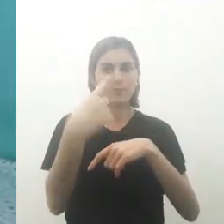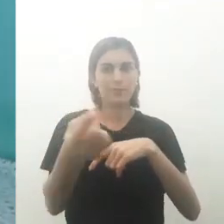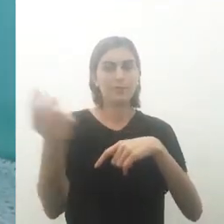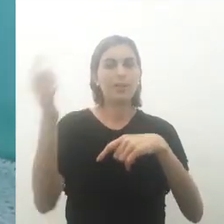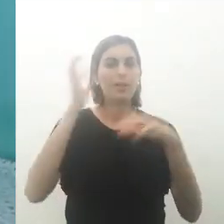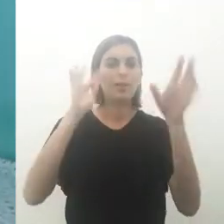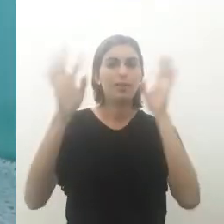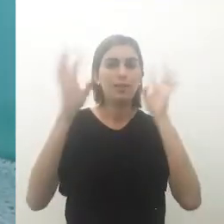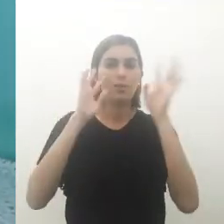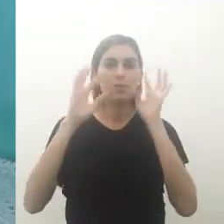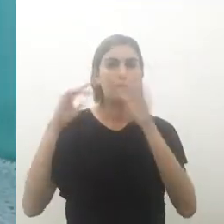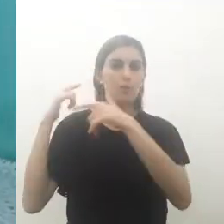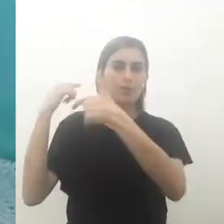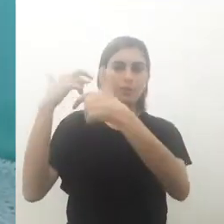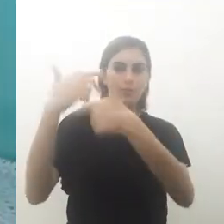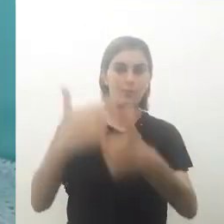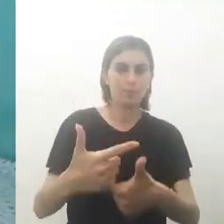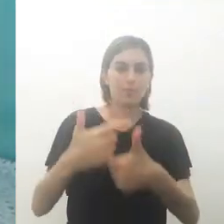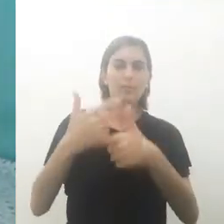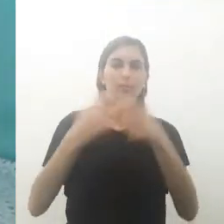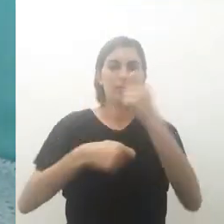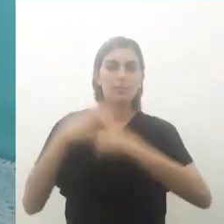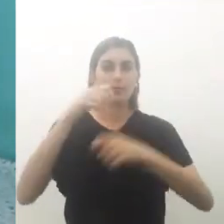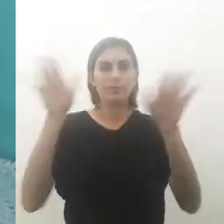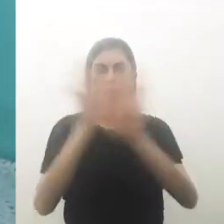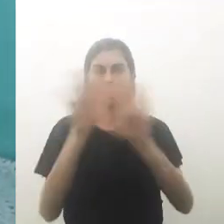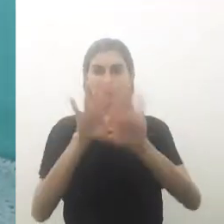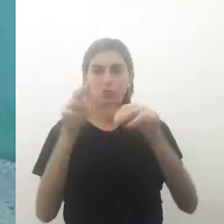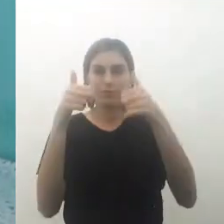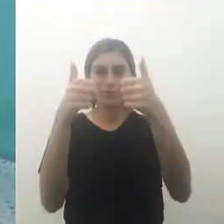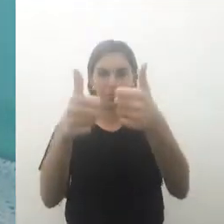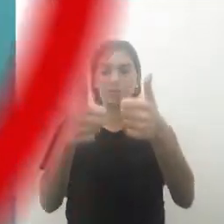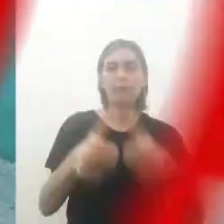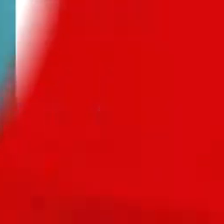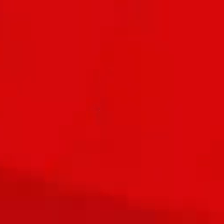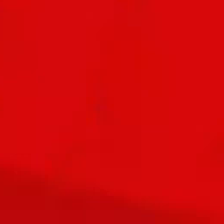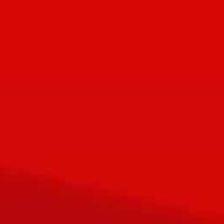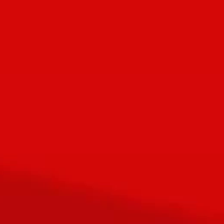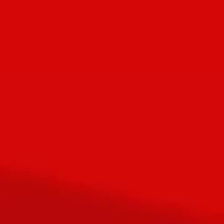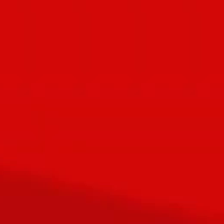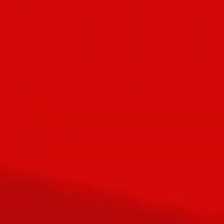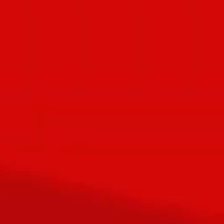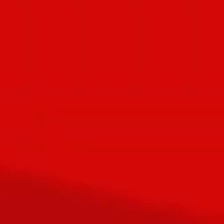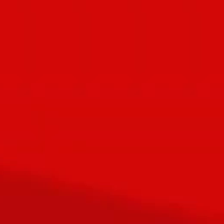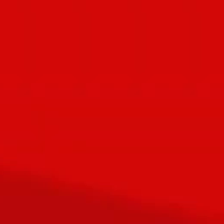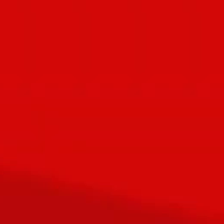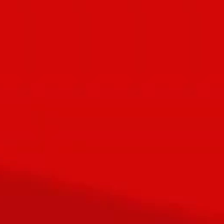veremos as teorias contemporâneas da administração. Até lá, tchau, tchau.